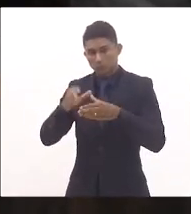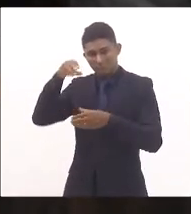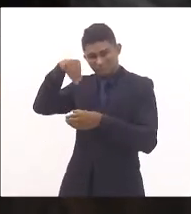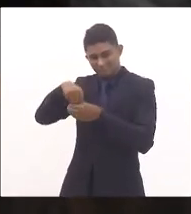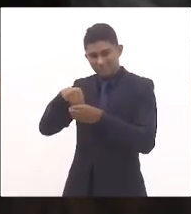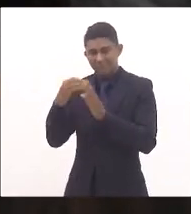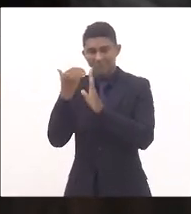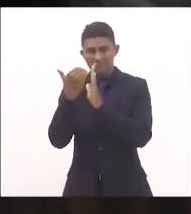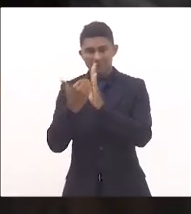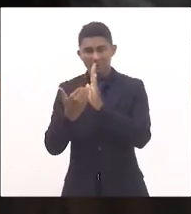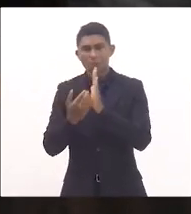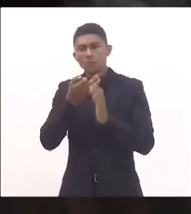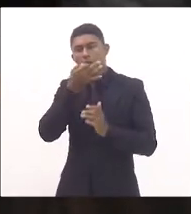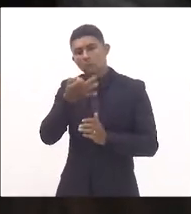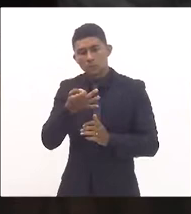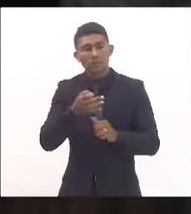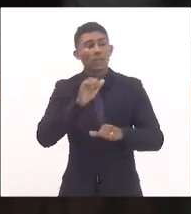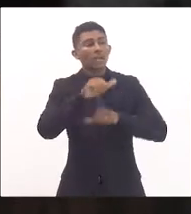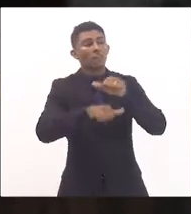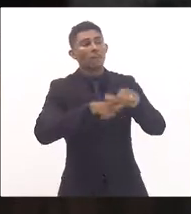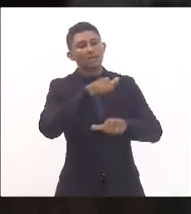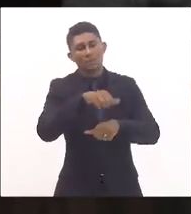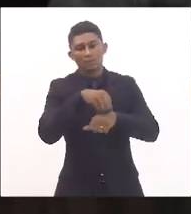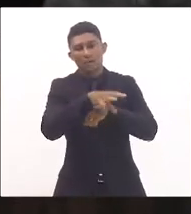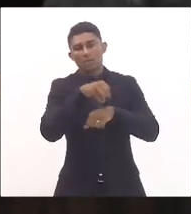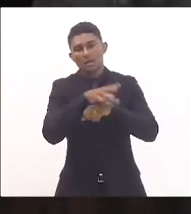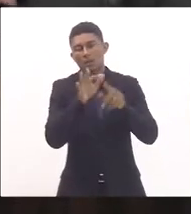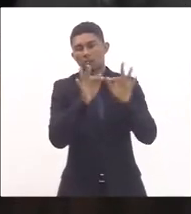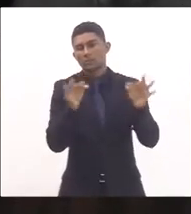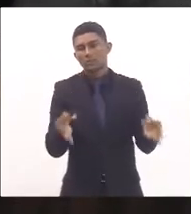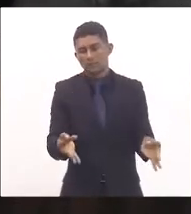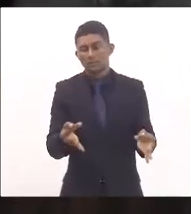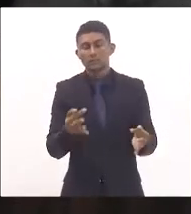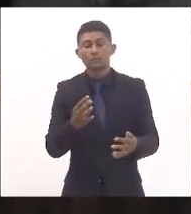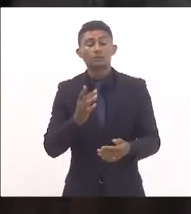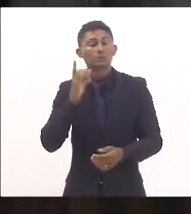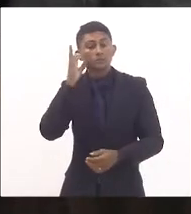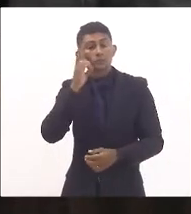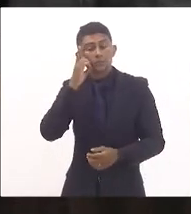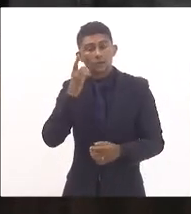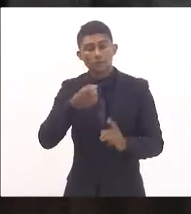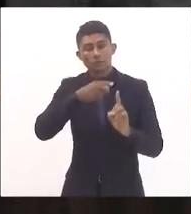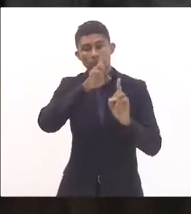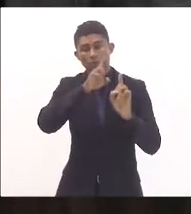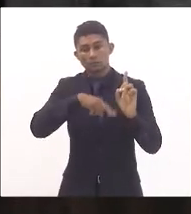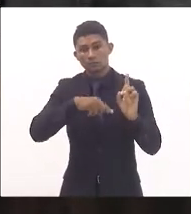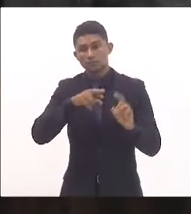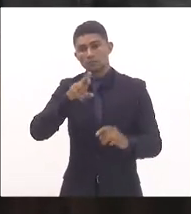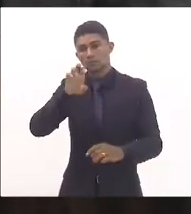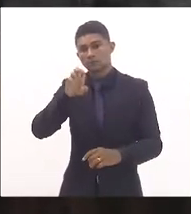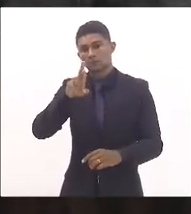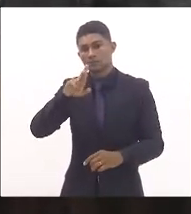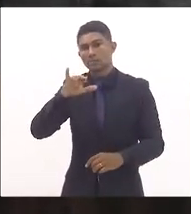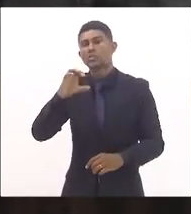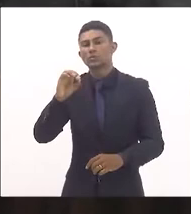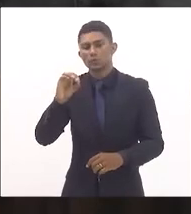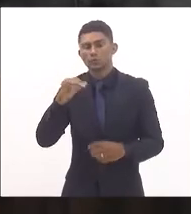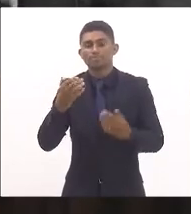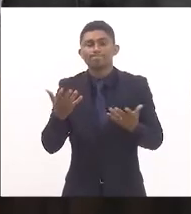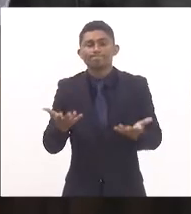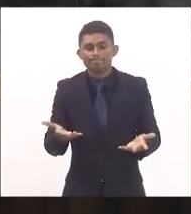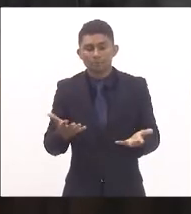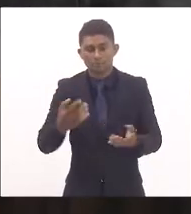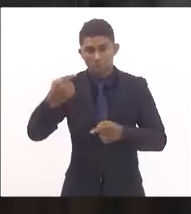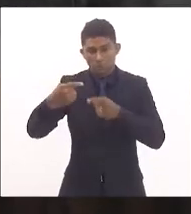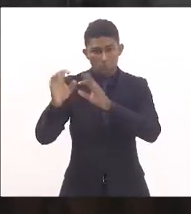pela transformação, indicação simples. Deputado Eurico Júnior, relator. Em discussão, não havendo que queira discutir, encerrada a